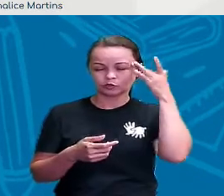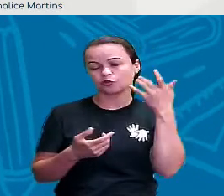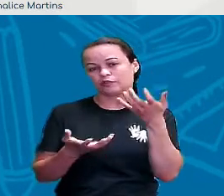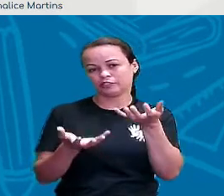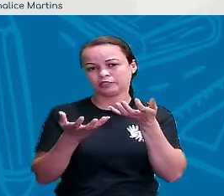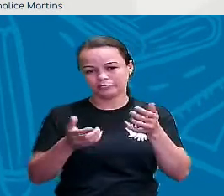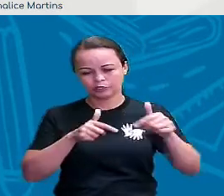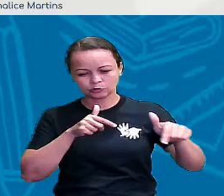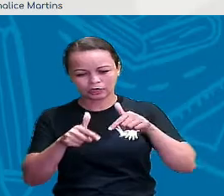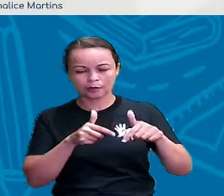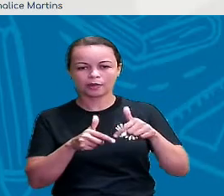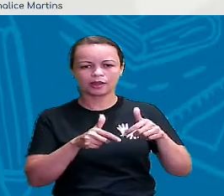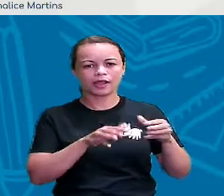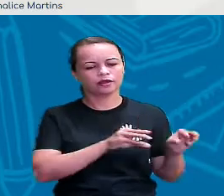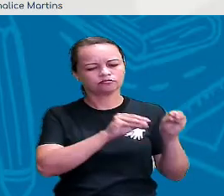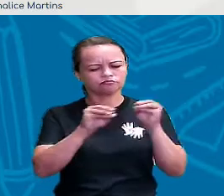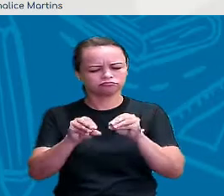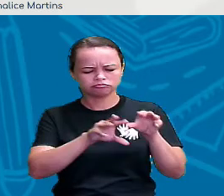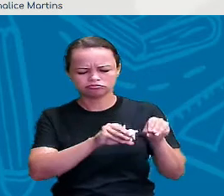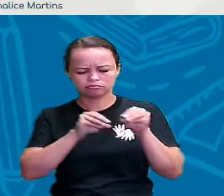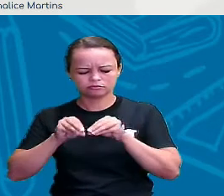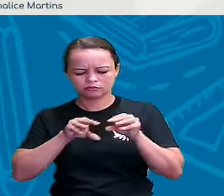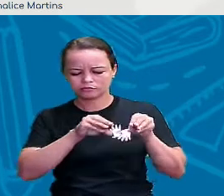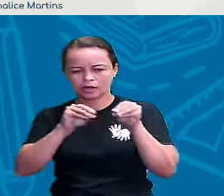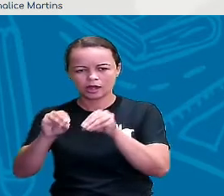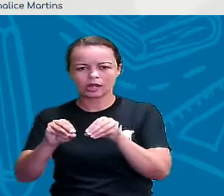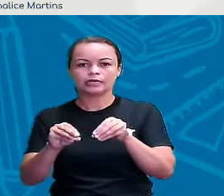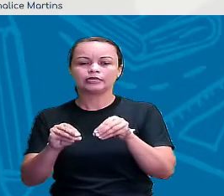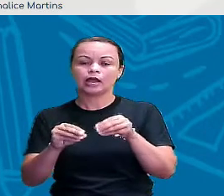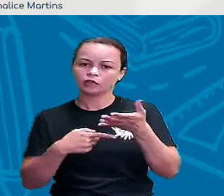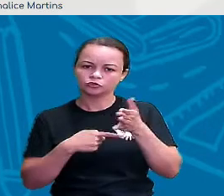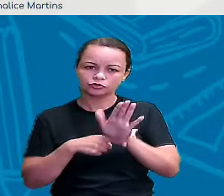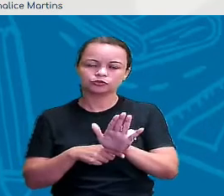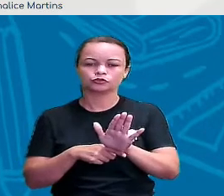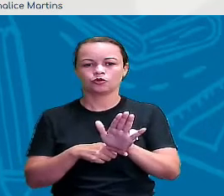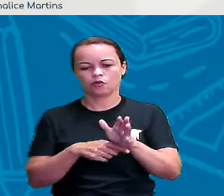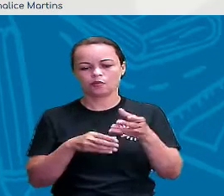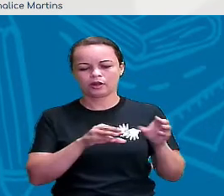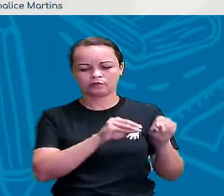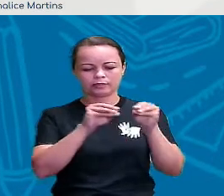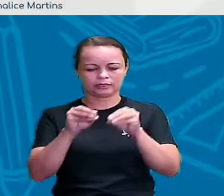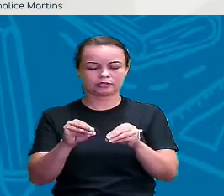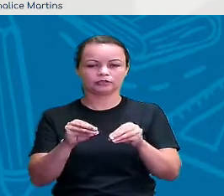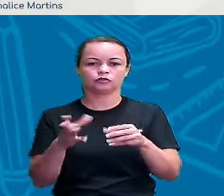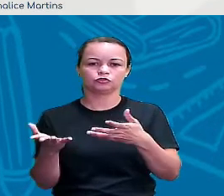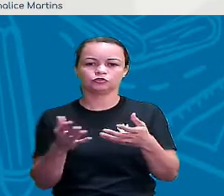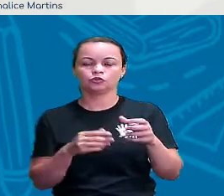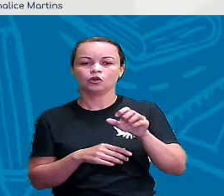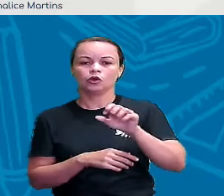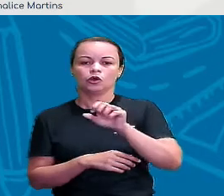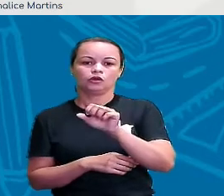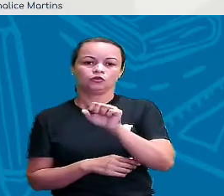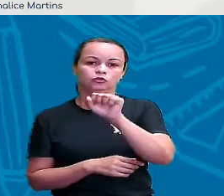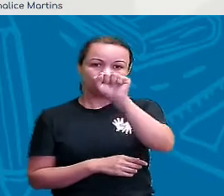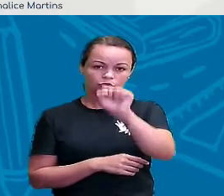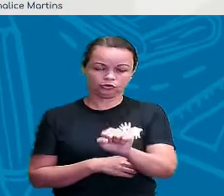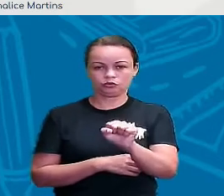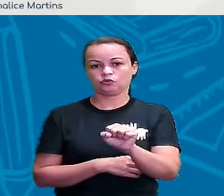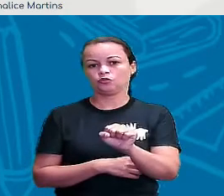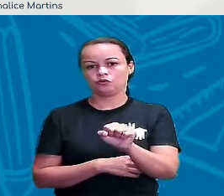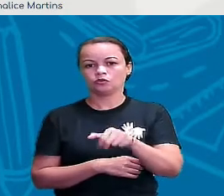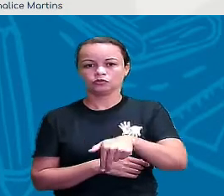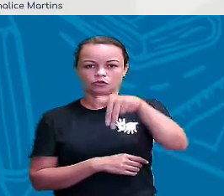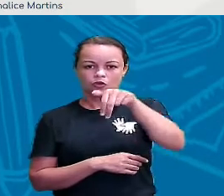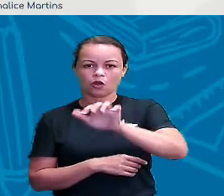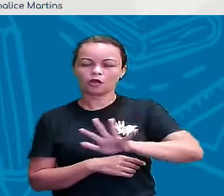migravam para essas regiões. Isso contribuiu, né, para a migração das regiões Sul, Nordeste e Sudeste,